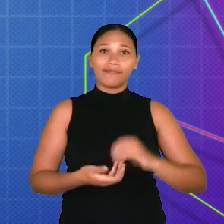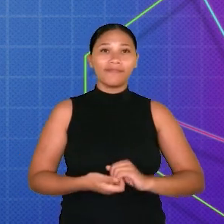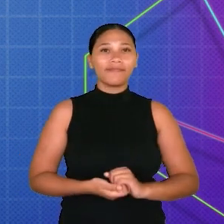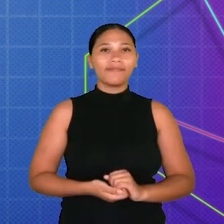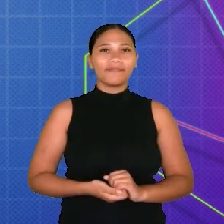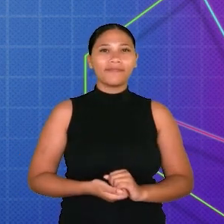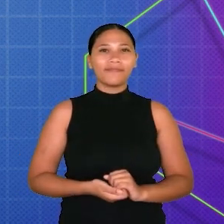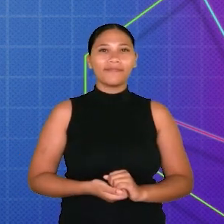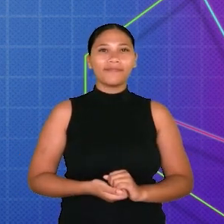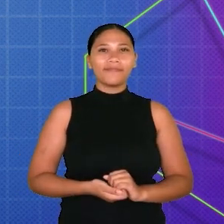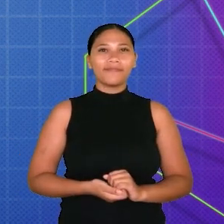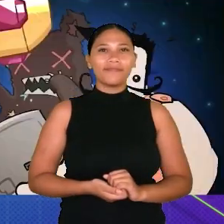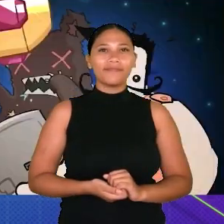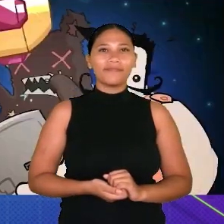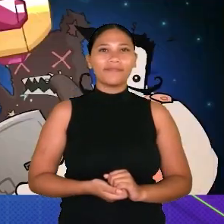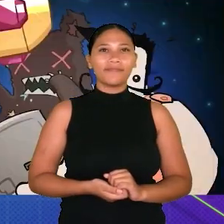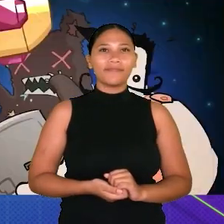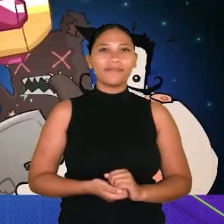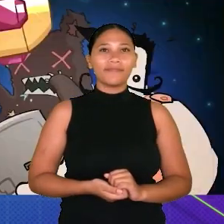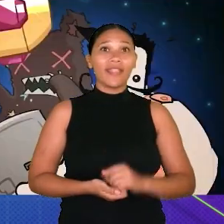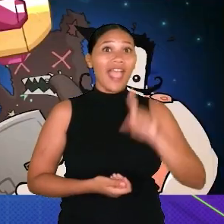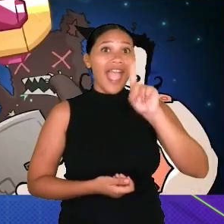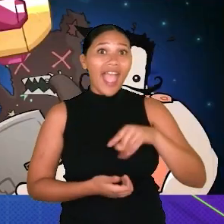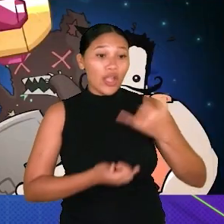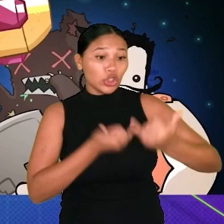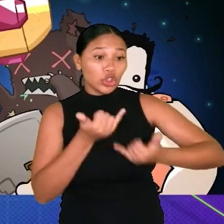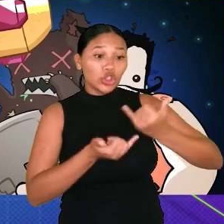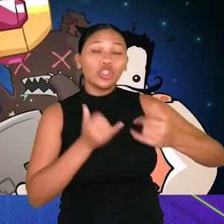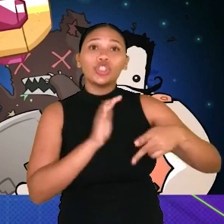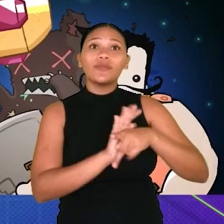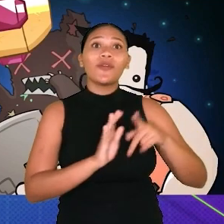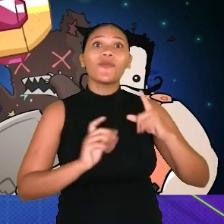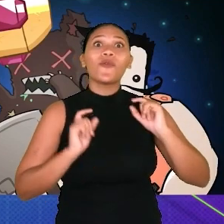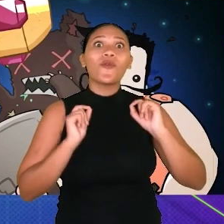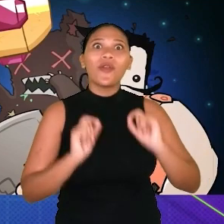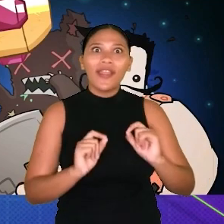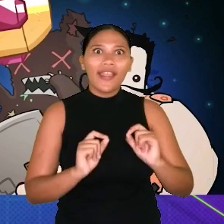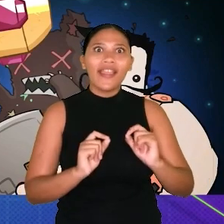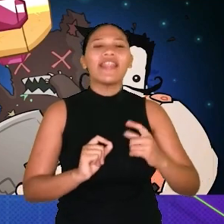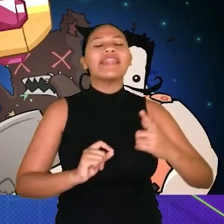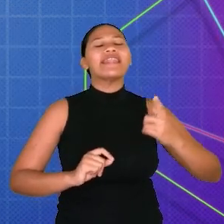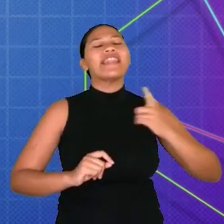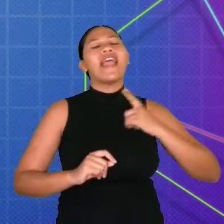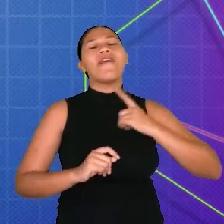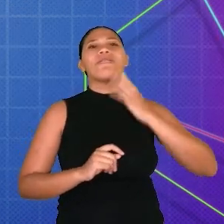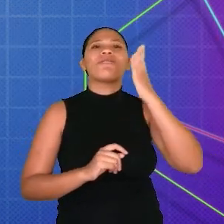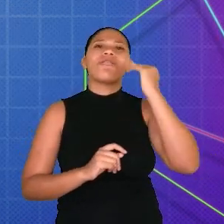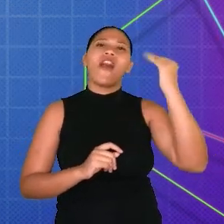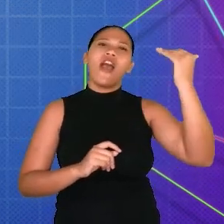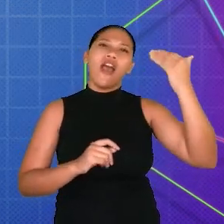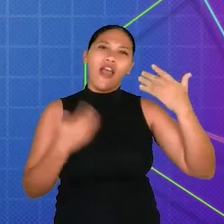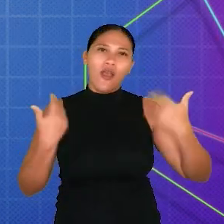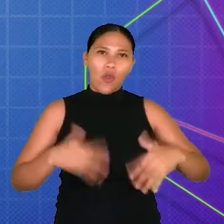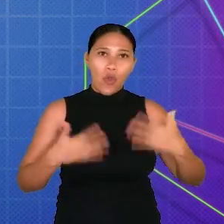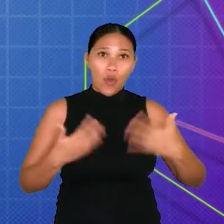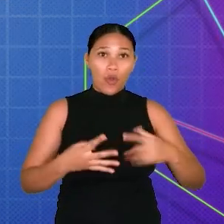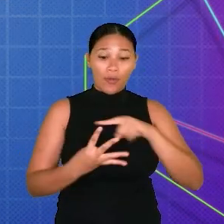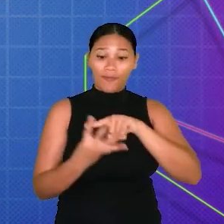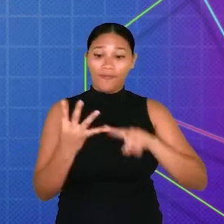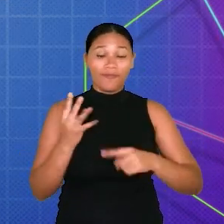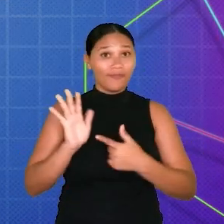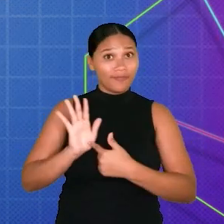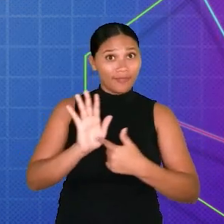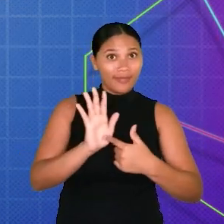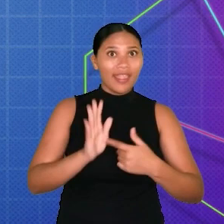Crashers, Battle Block Theater e Pity People são jogos indies da cultuada The Behemoth. Com um estilo gráfico característico, seus